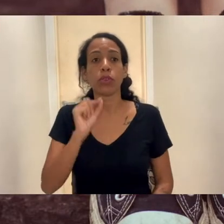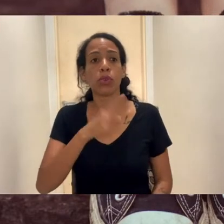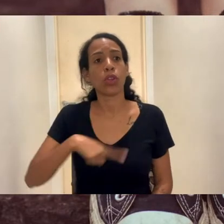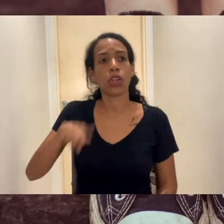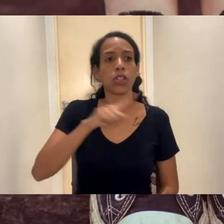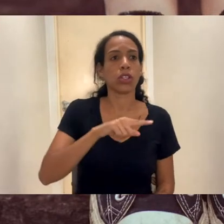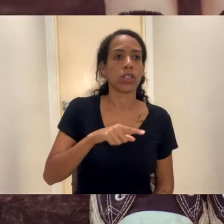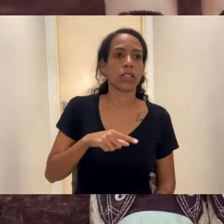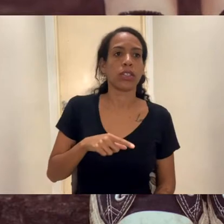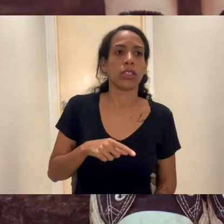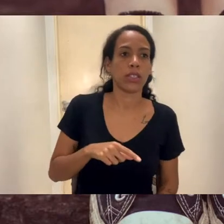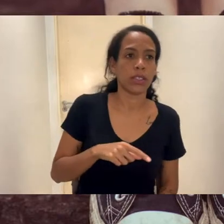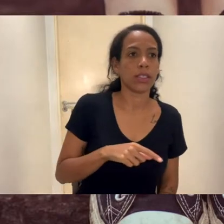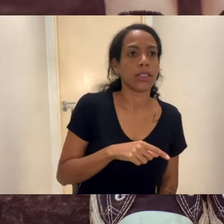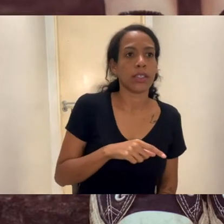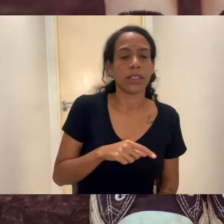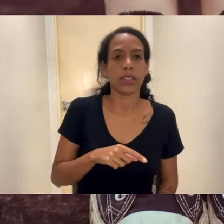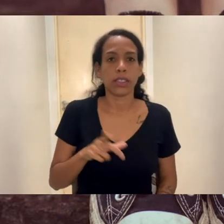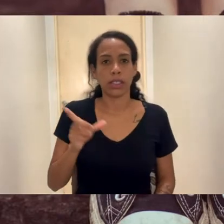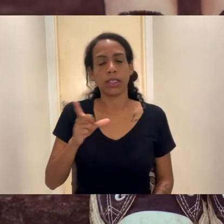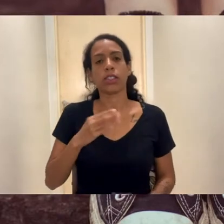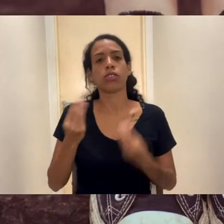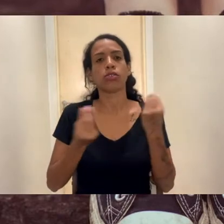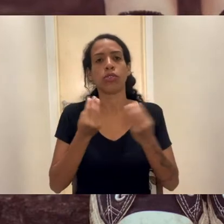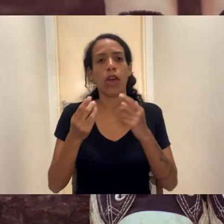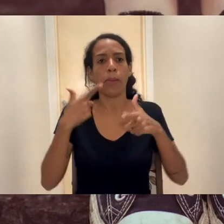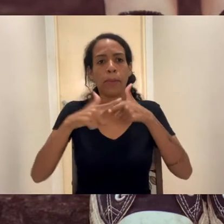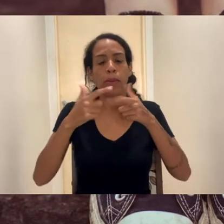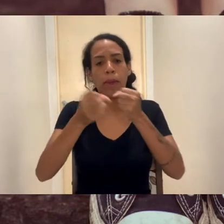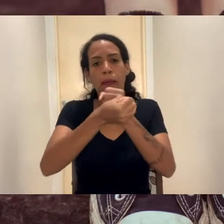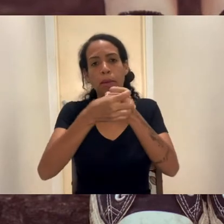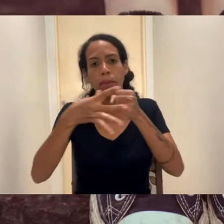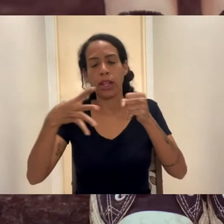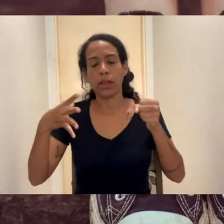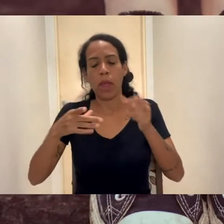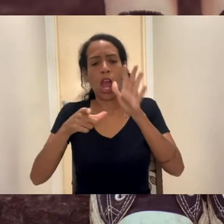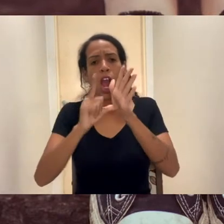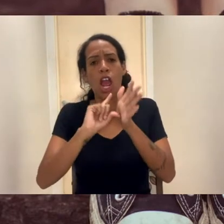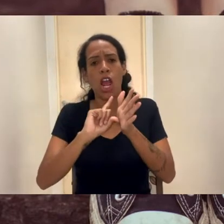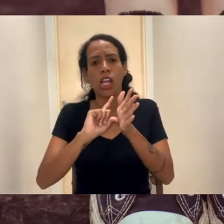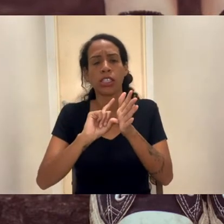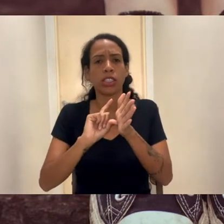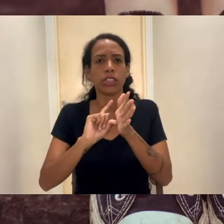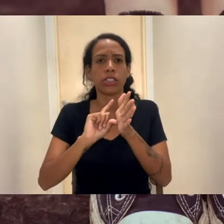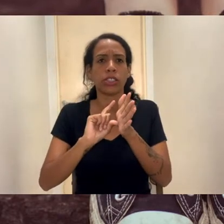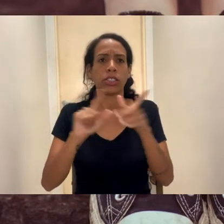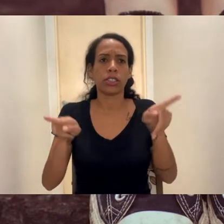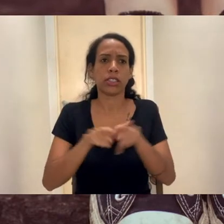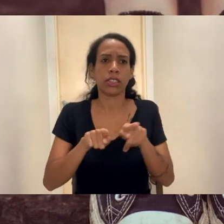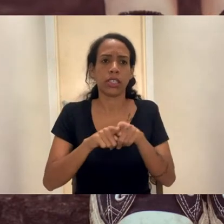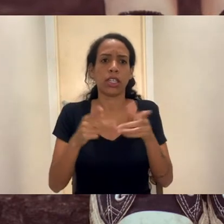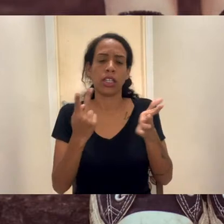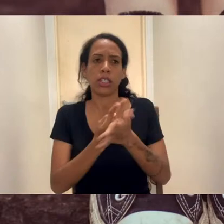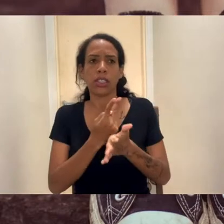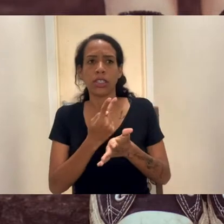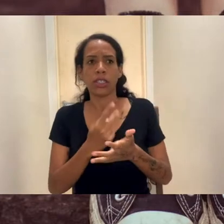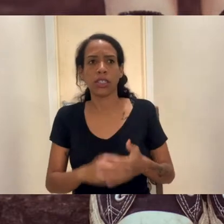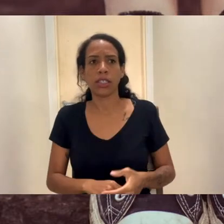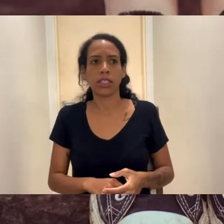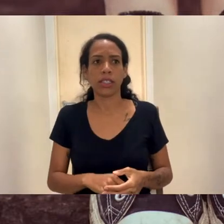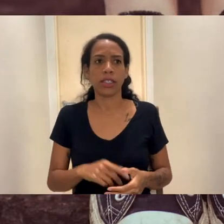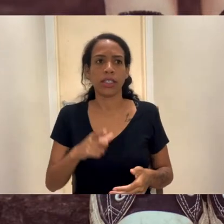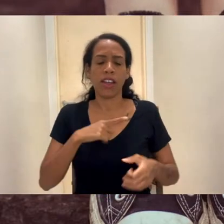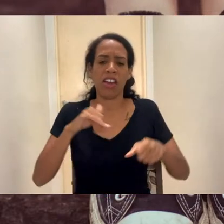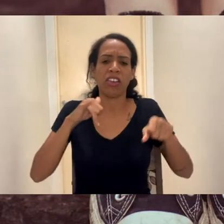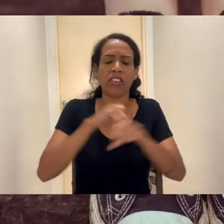por exemplo, nesse momento de pandemia e até mesmo antes dele, né, uma ausência